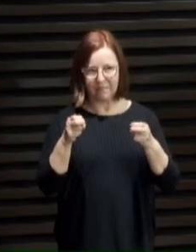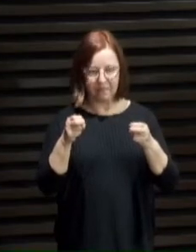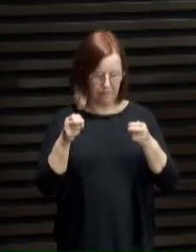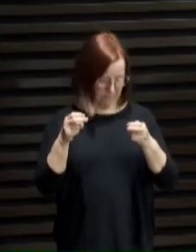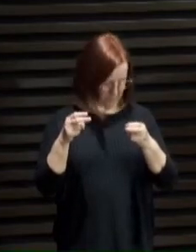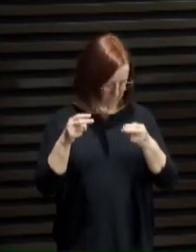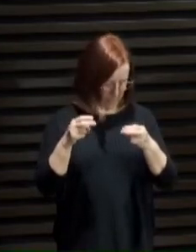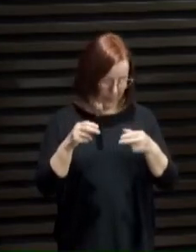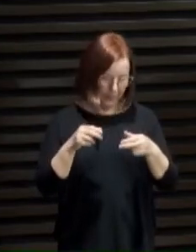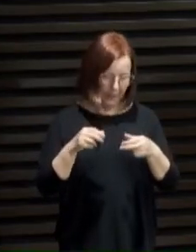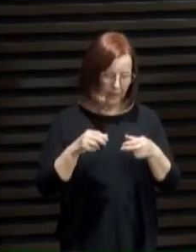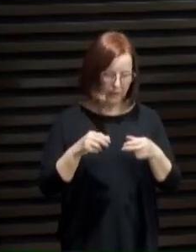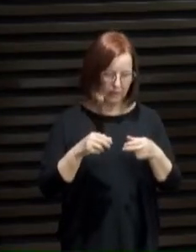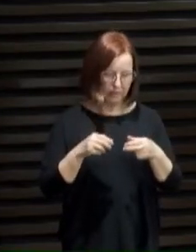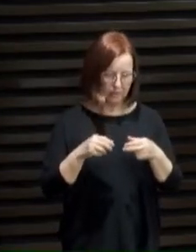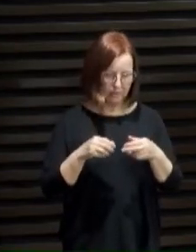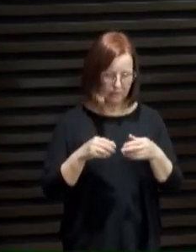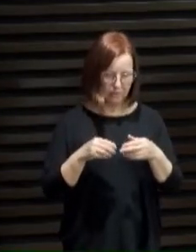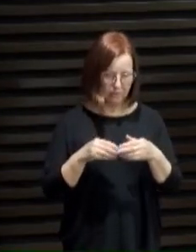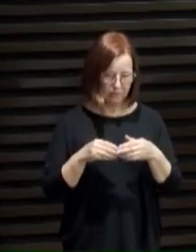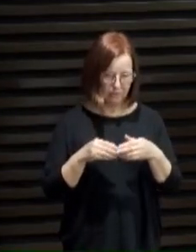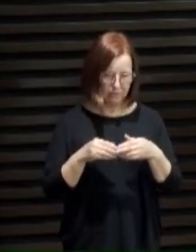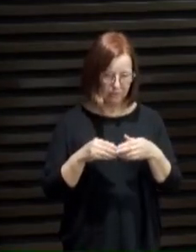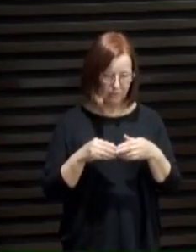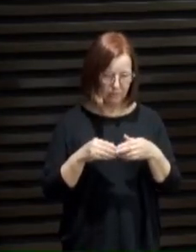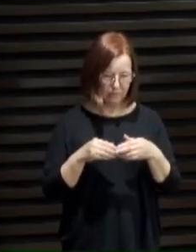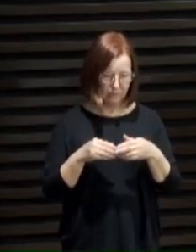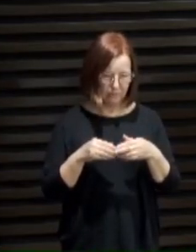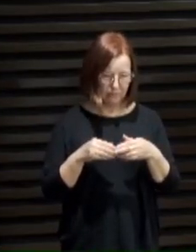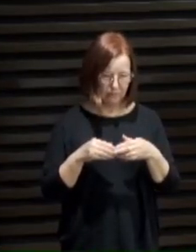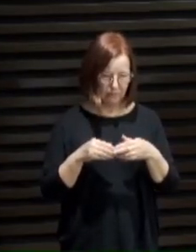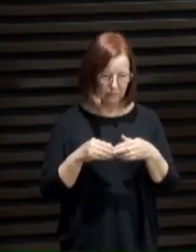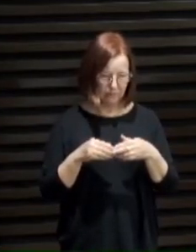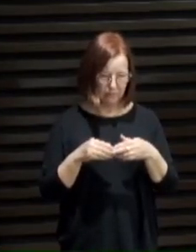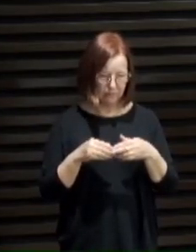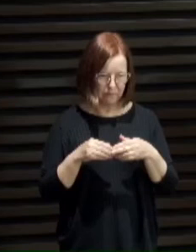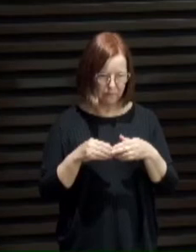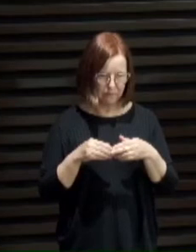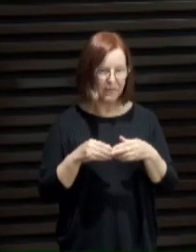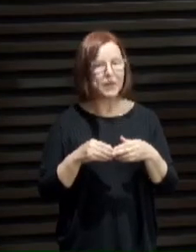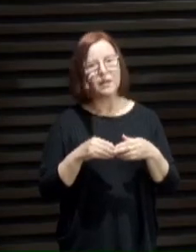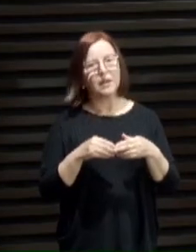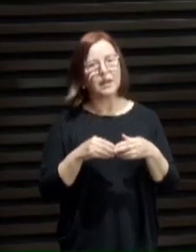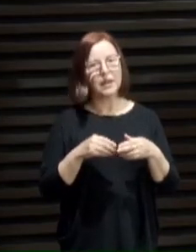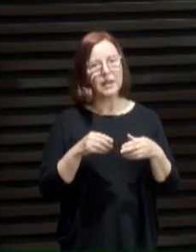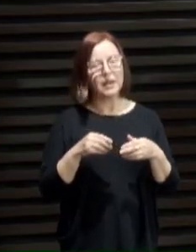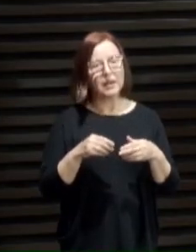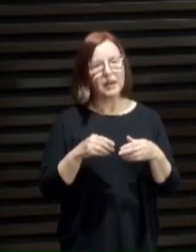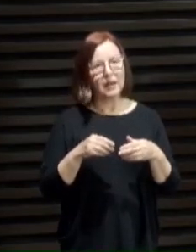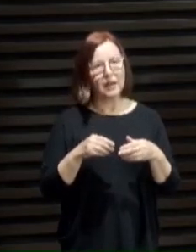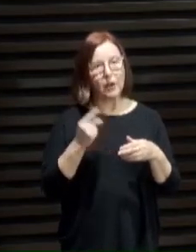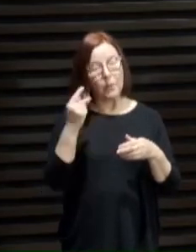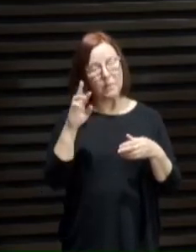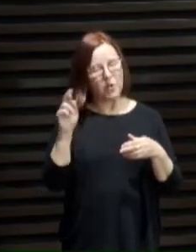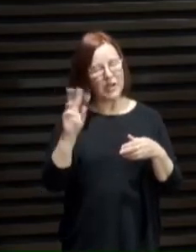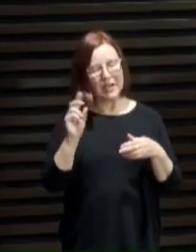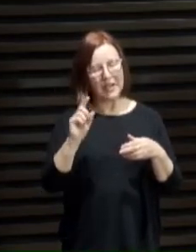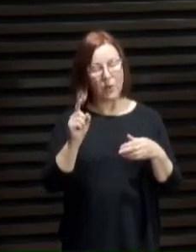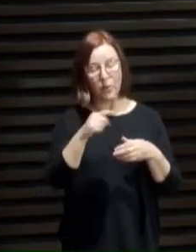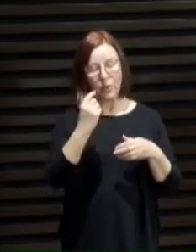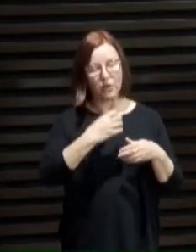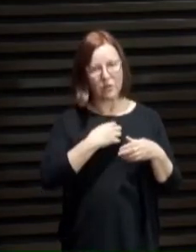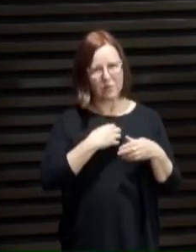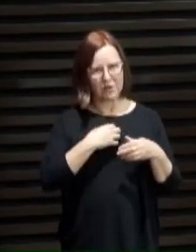que aquilo que agride ao Senhor não é o nosso comportamento meramente, não é se a gente viver uma